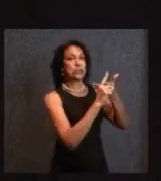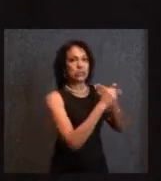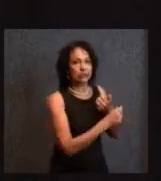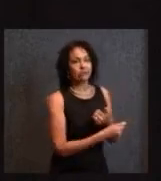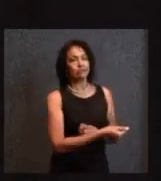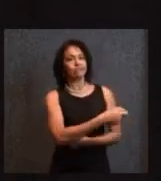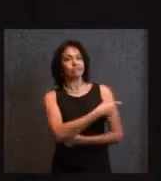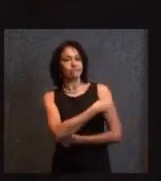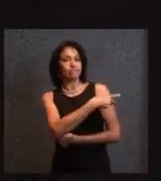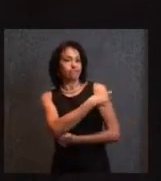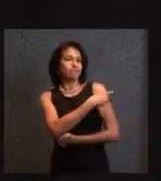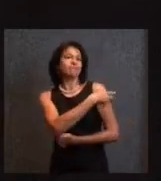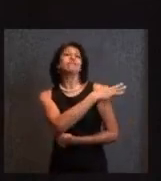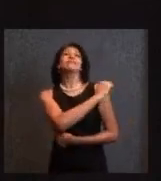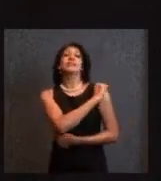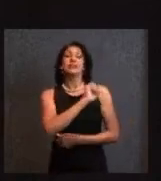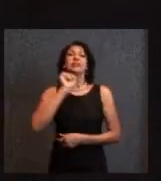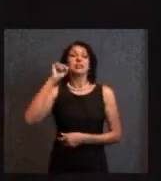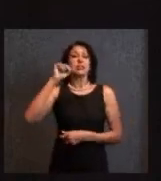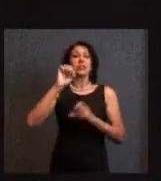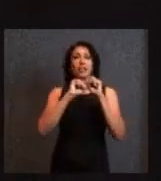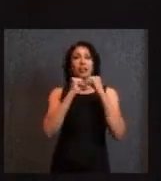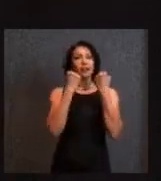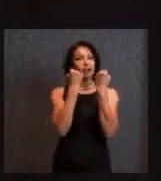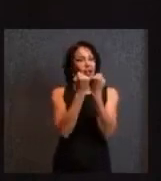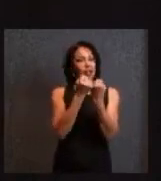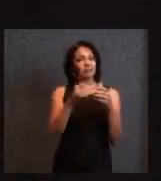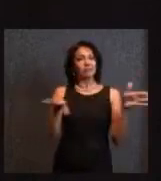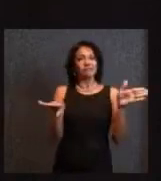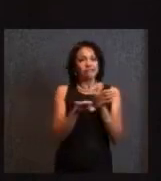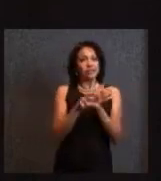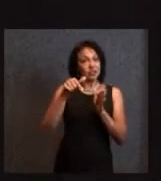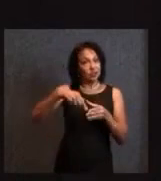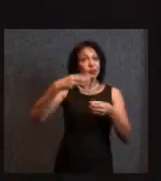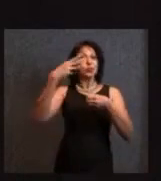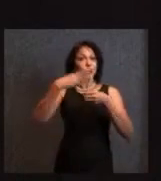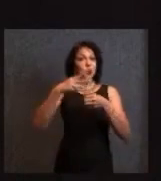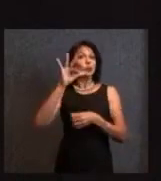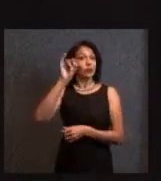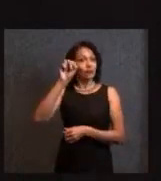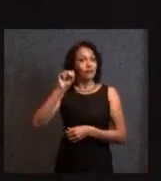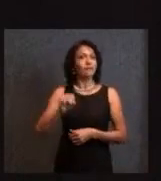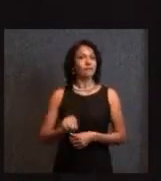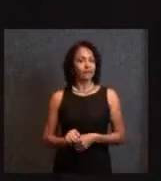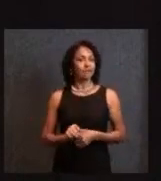Então, a Associação Bem Comum chega à Feira de Santana